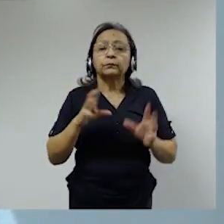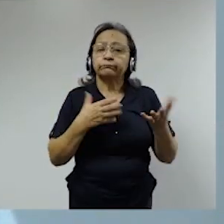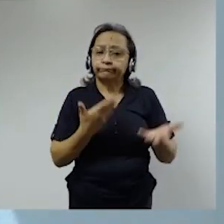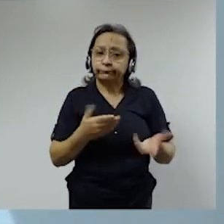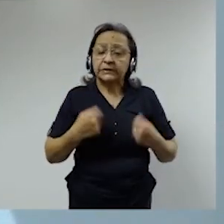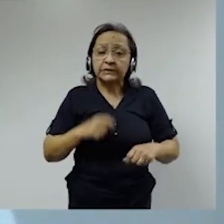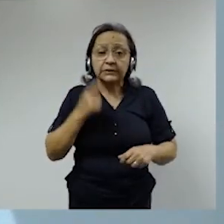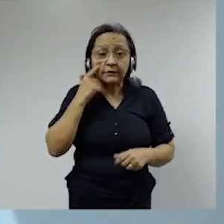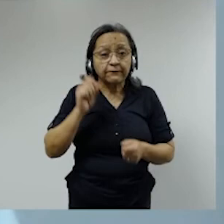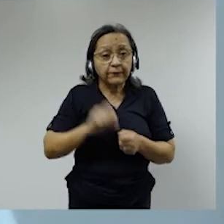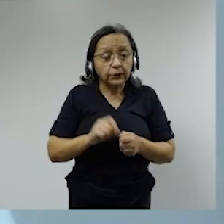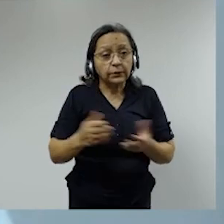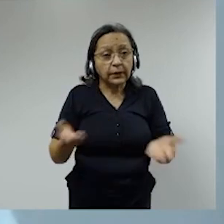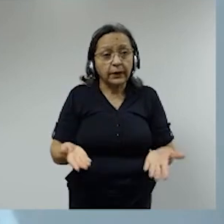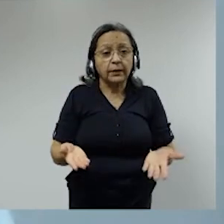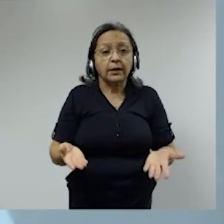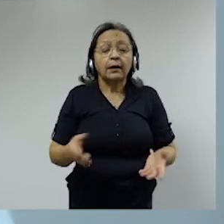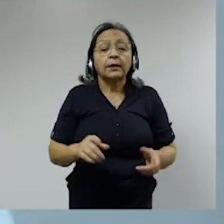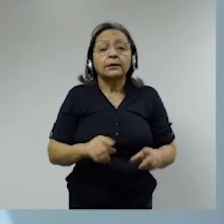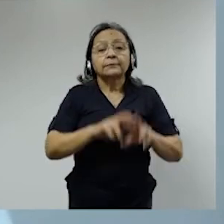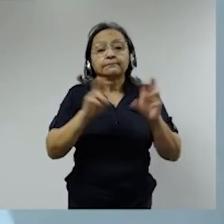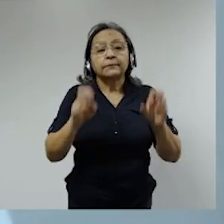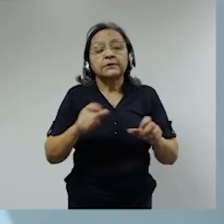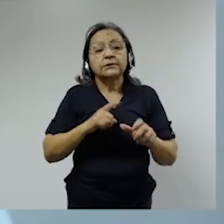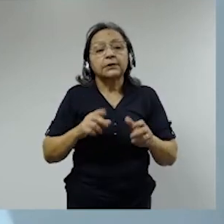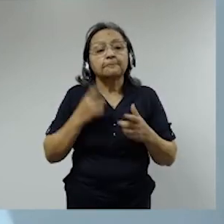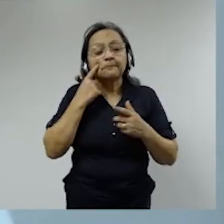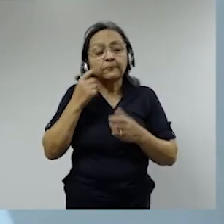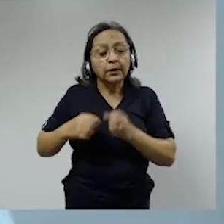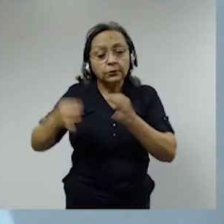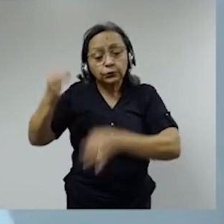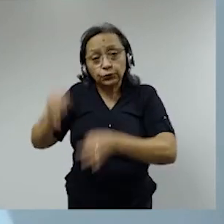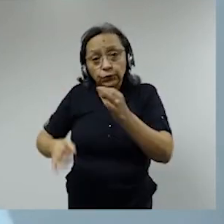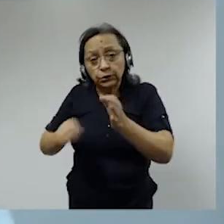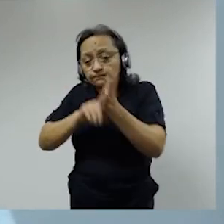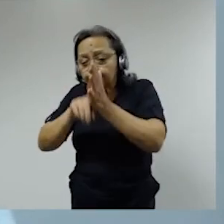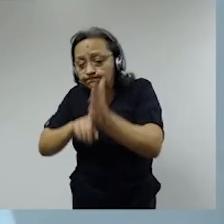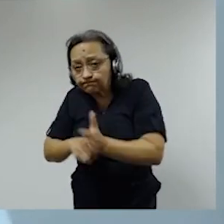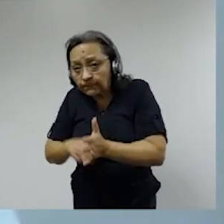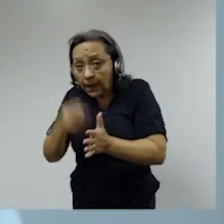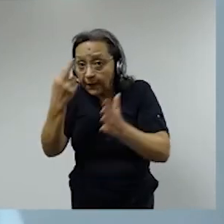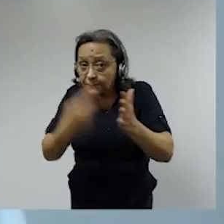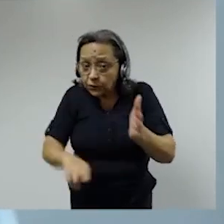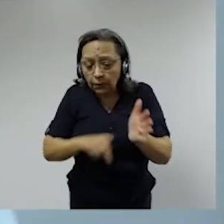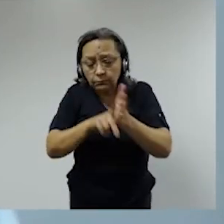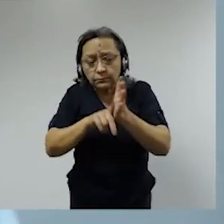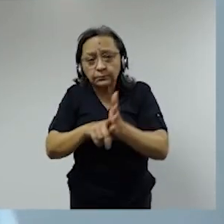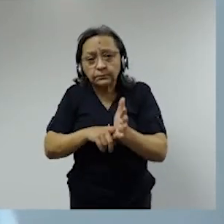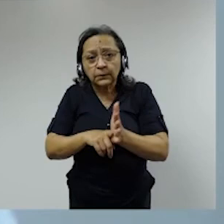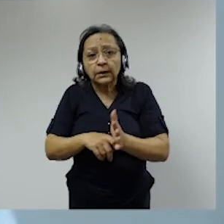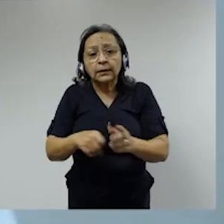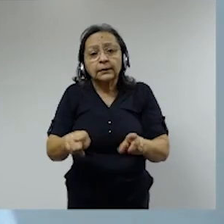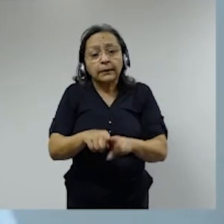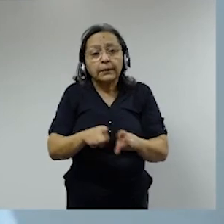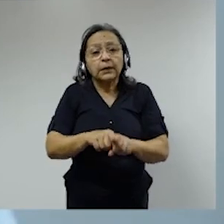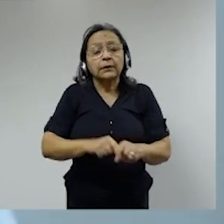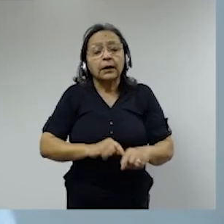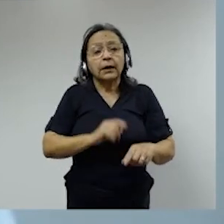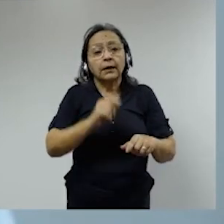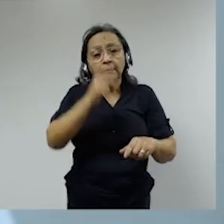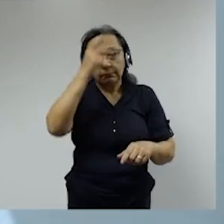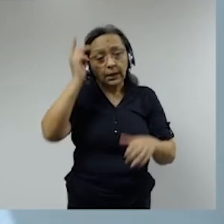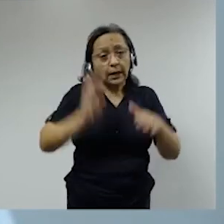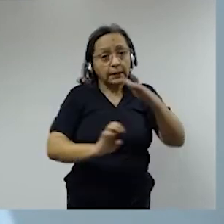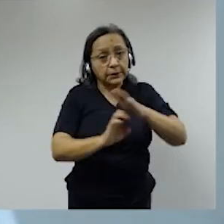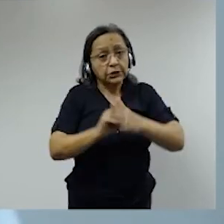isso seja feito em termos, ou seja, a questão deve ser submetida a juízo mediante ação revisional, devendo o credor ser chamado